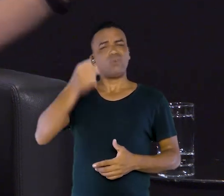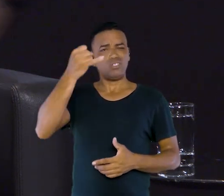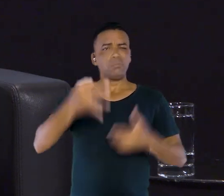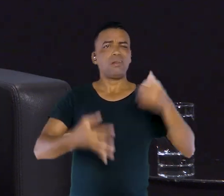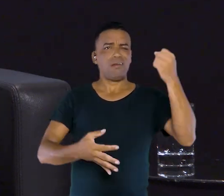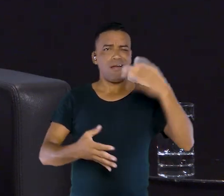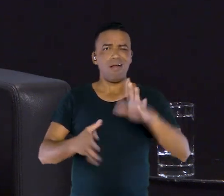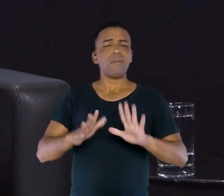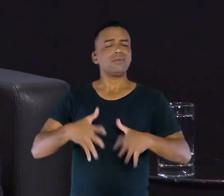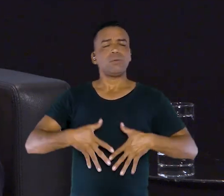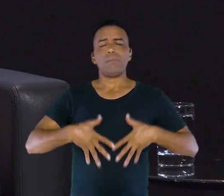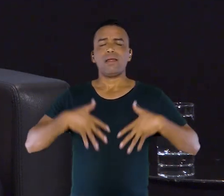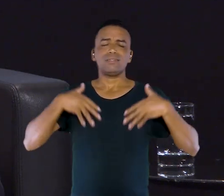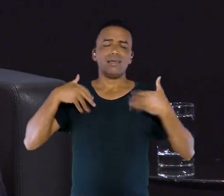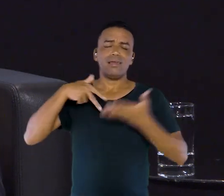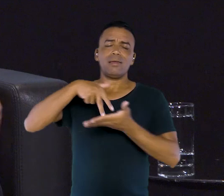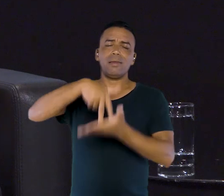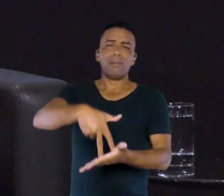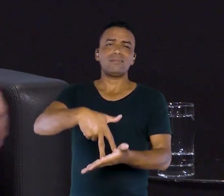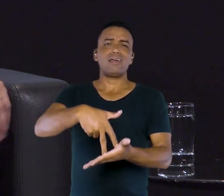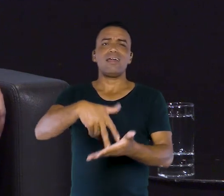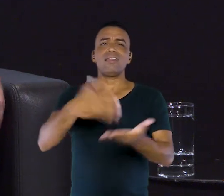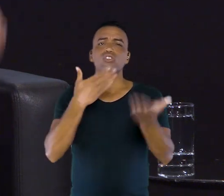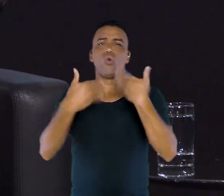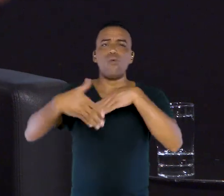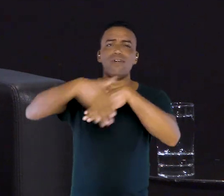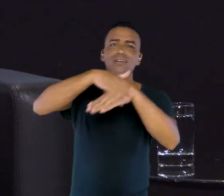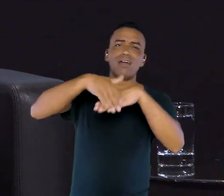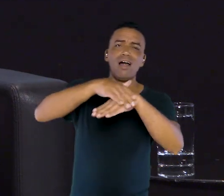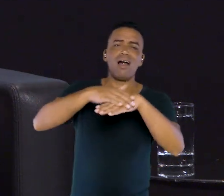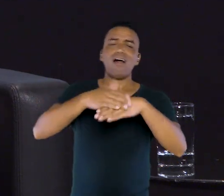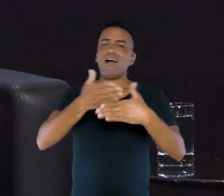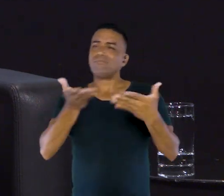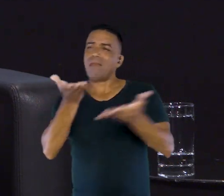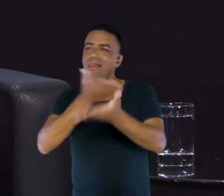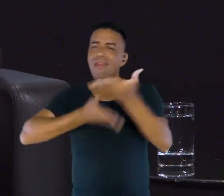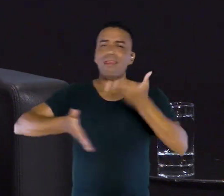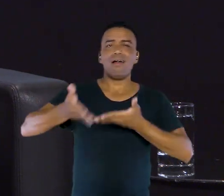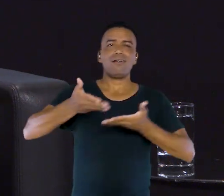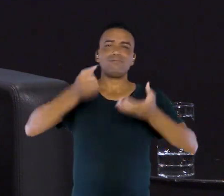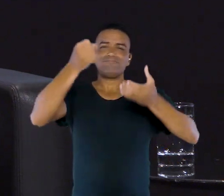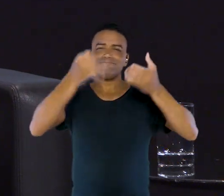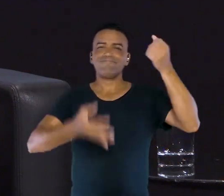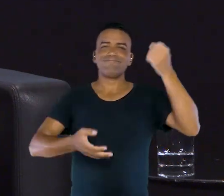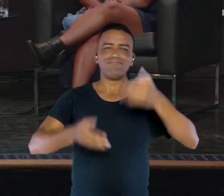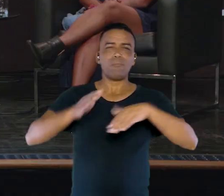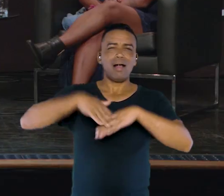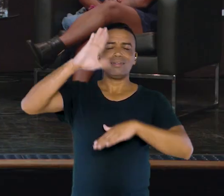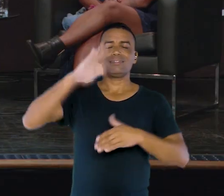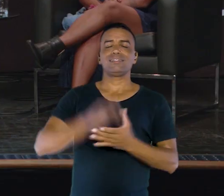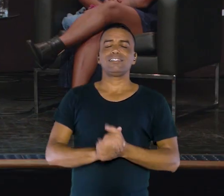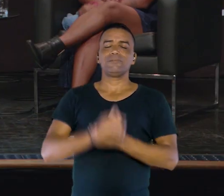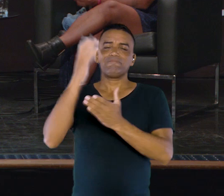gente vai falar mais sobre isso, mas é um prazer estar aqui e conversar com vocês e ouvir vocês, poder falar mais sobre isso.